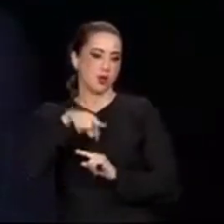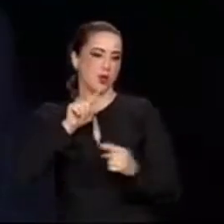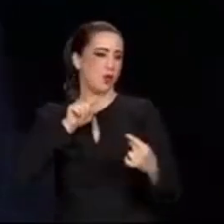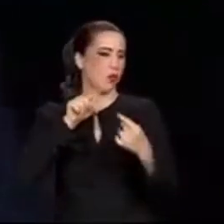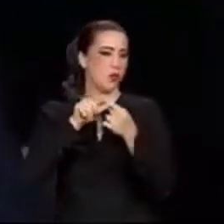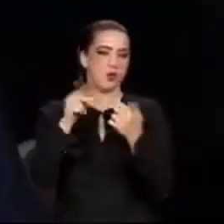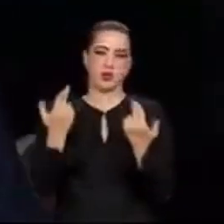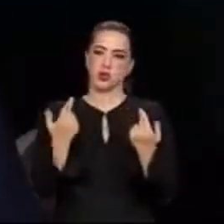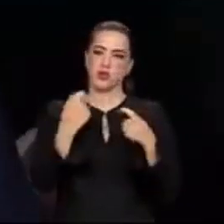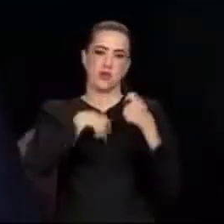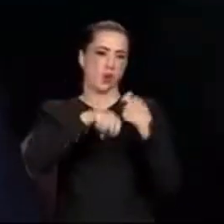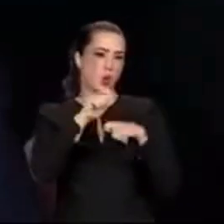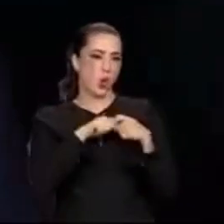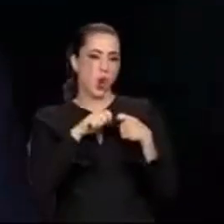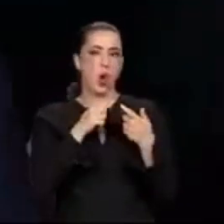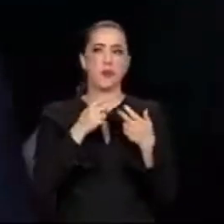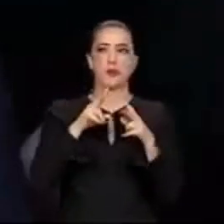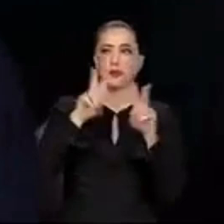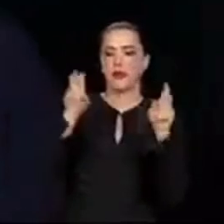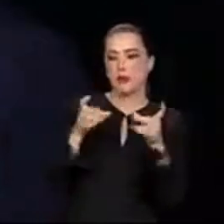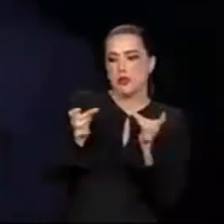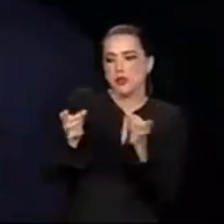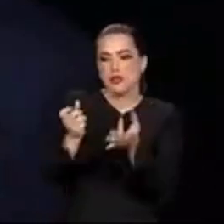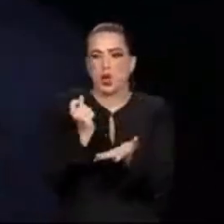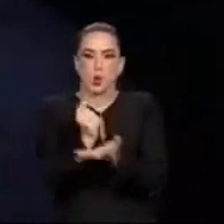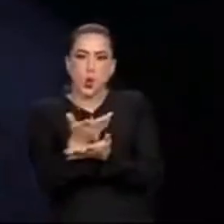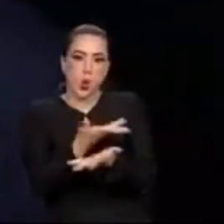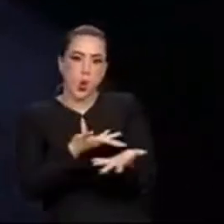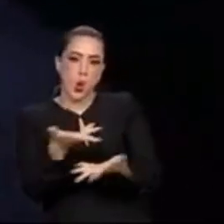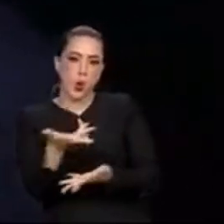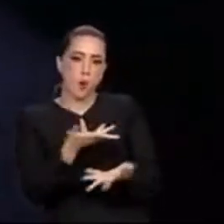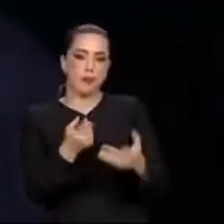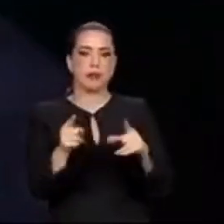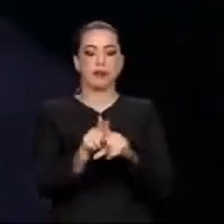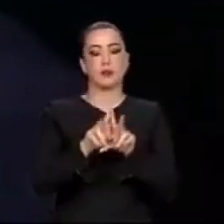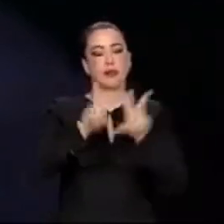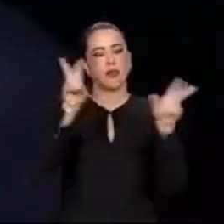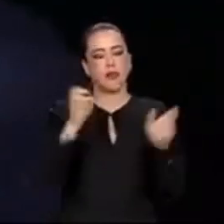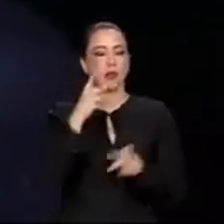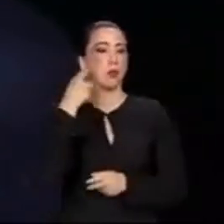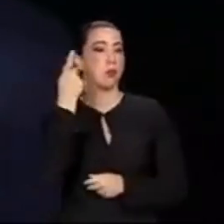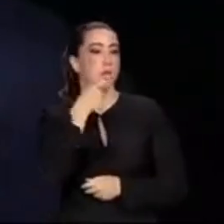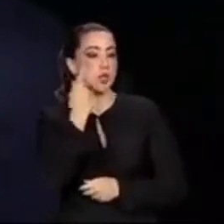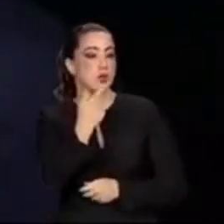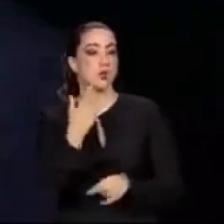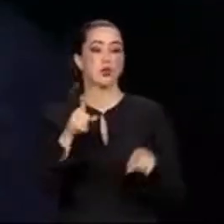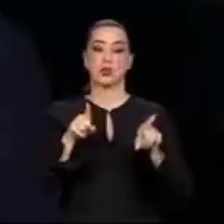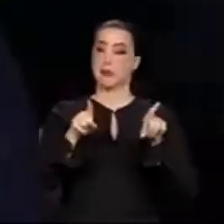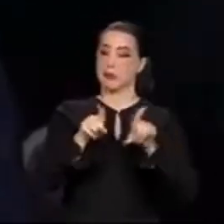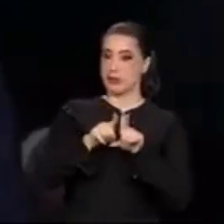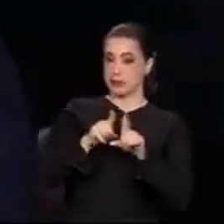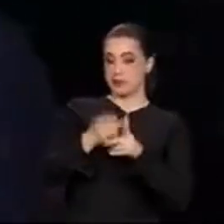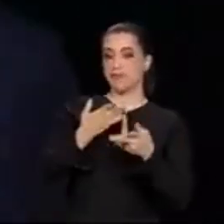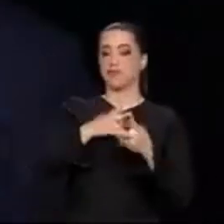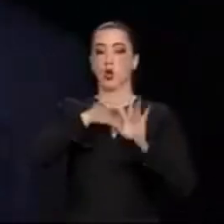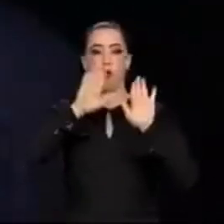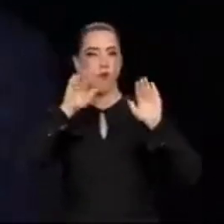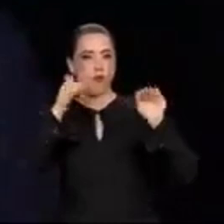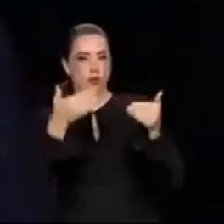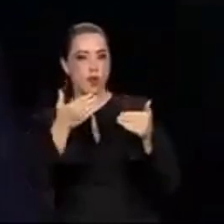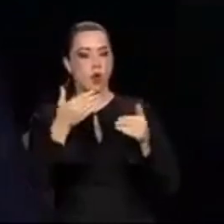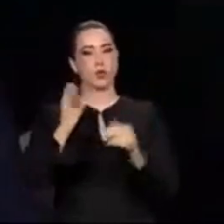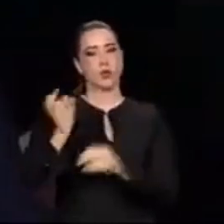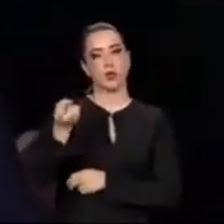ponto de vista econômico comercial seja a relação do ponto de vista político seja a relação do ponto de vista